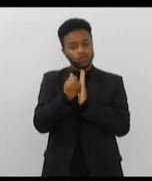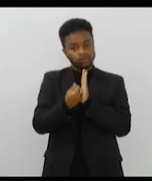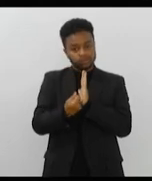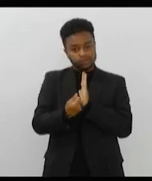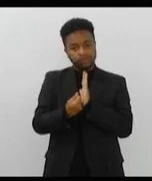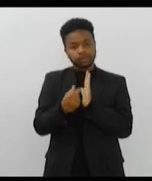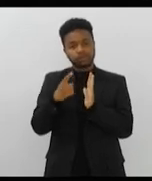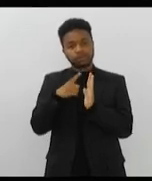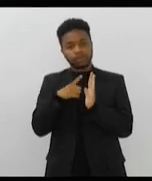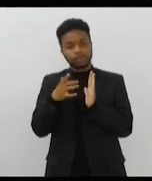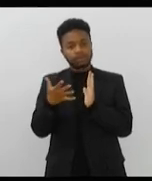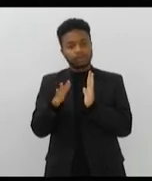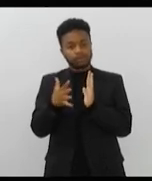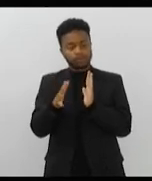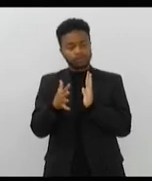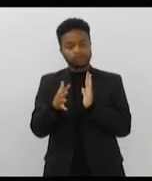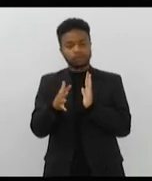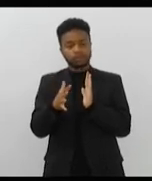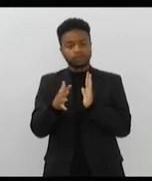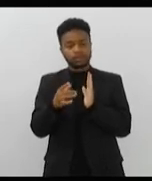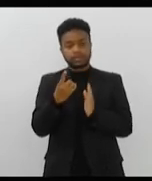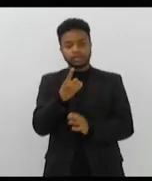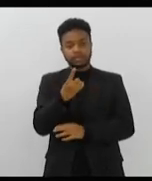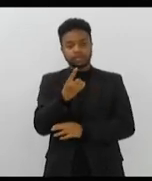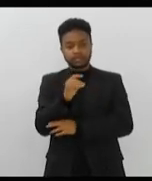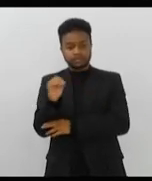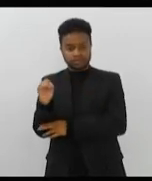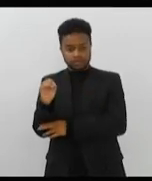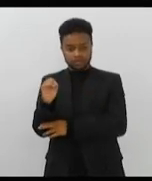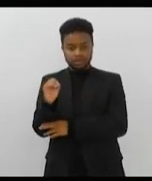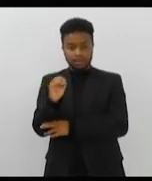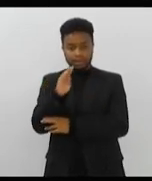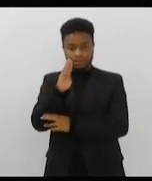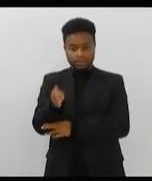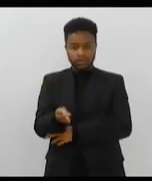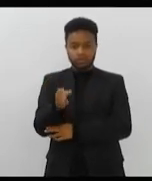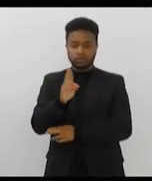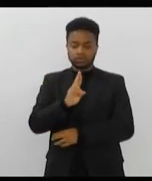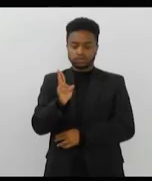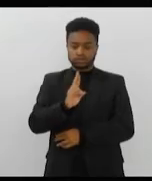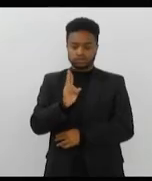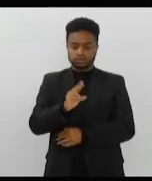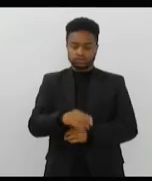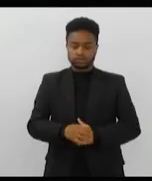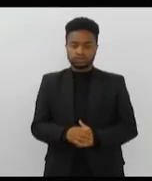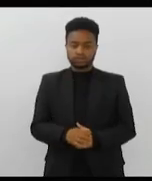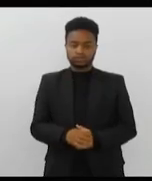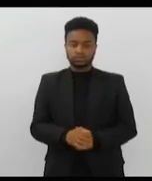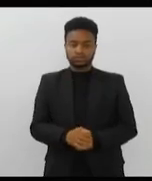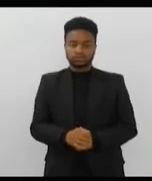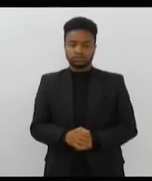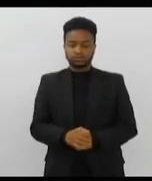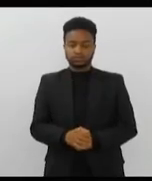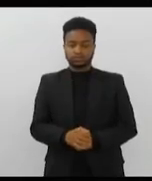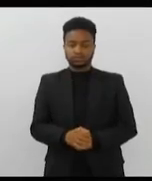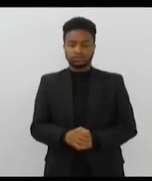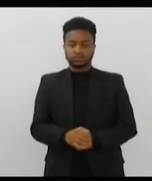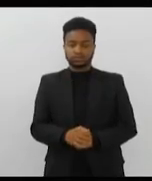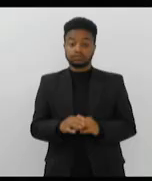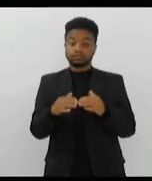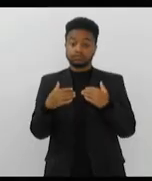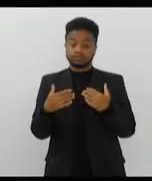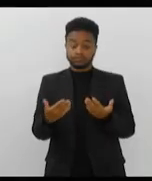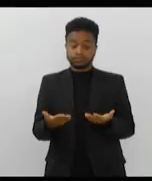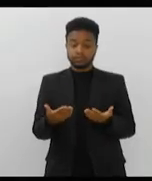beira a ordem dos 100 bilhões de reais. Então, a